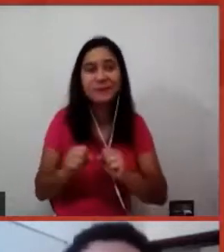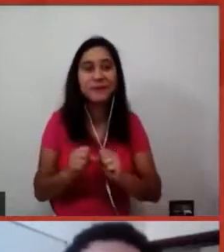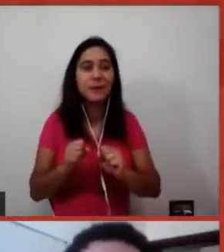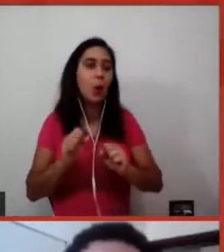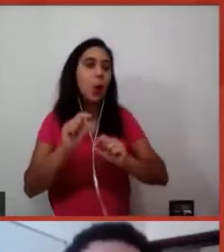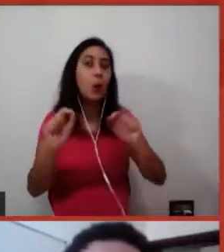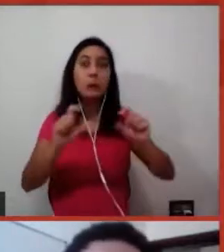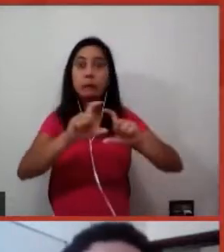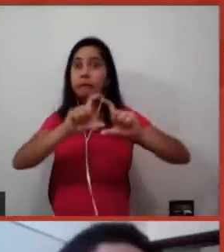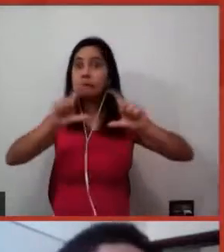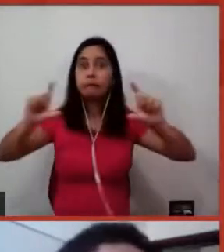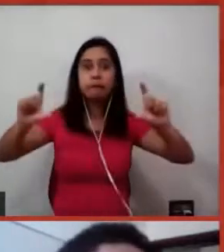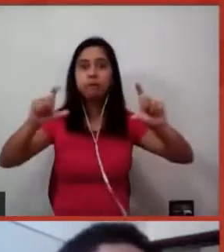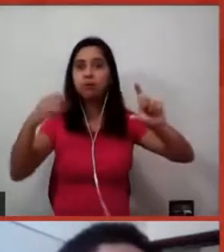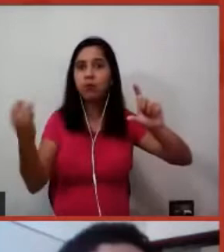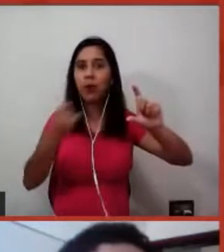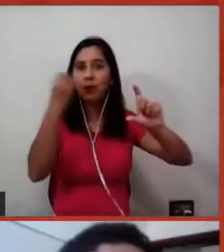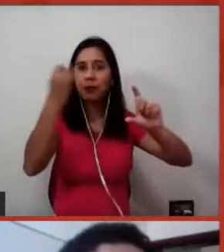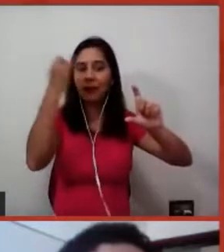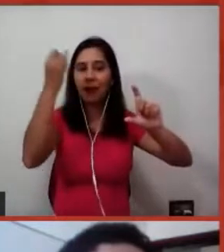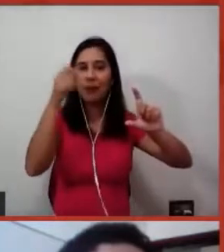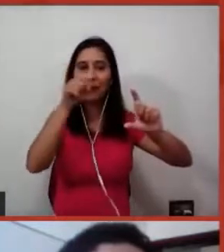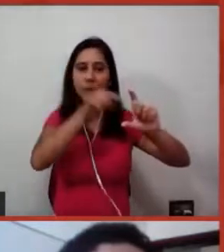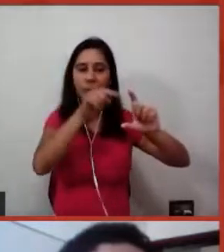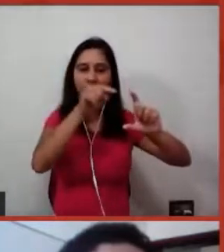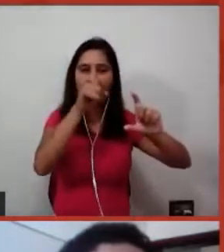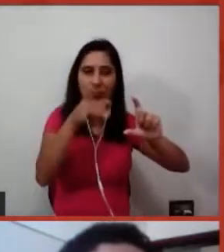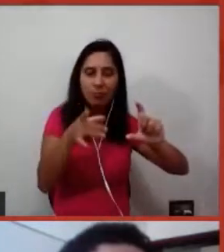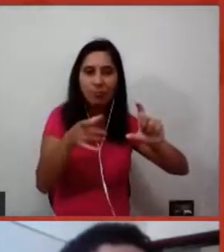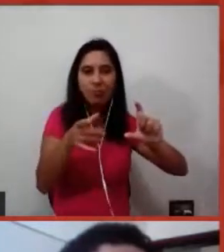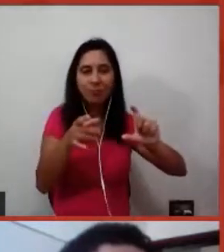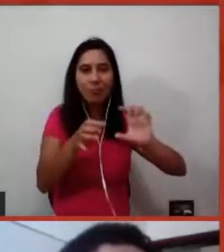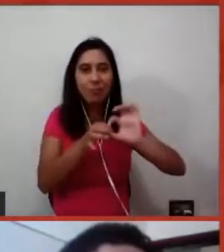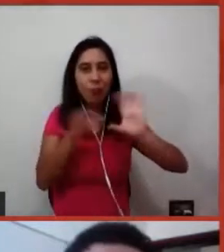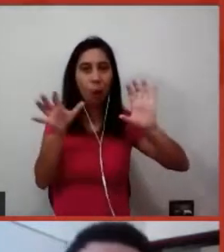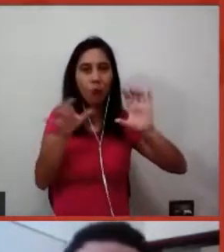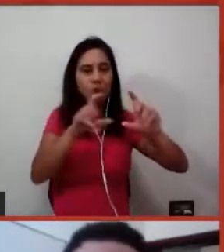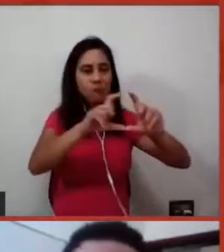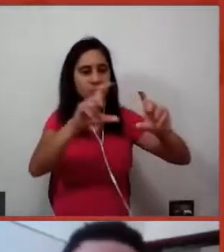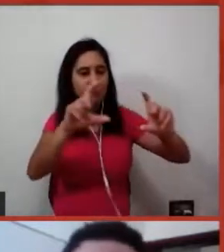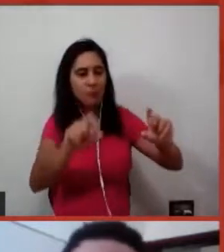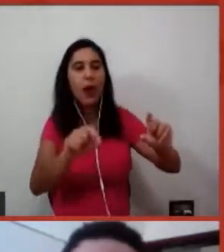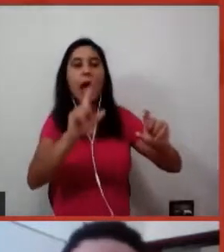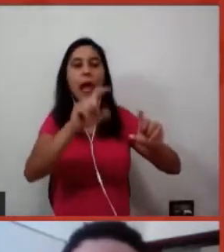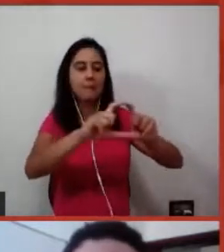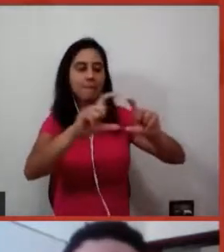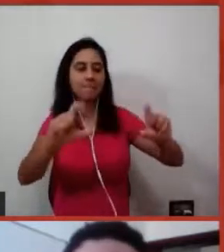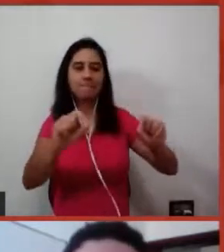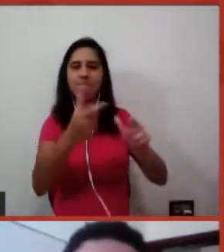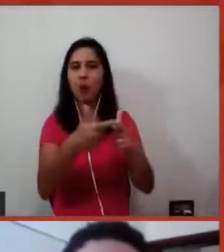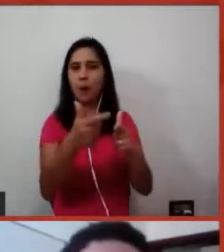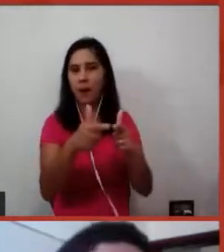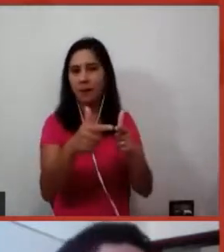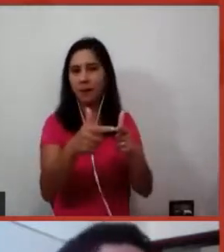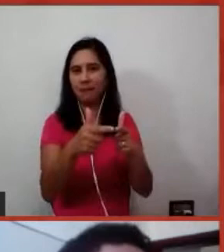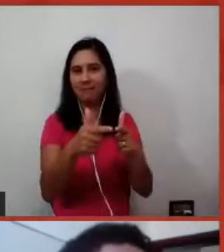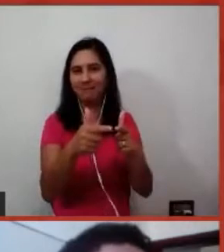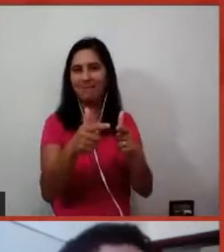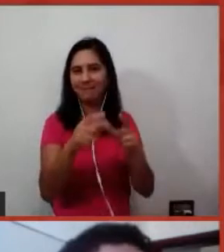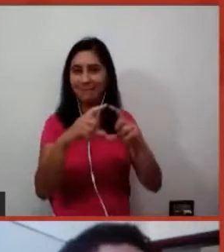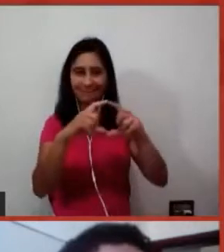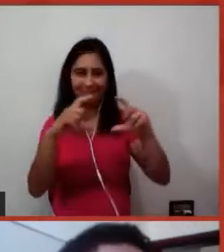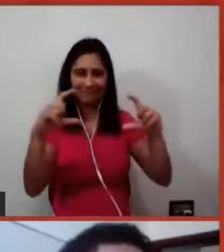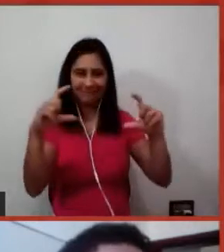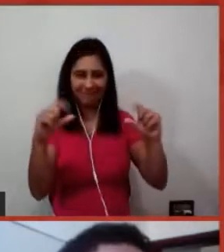disparador da aprendizagem baseada em problemas é a situação problema, que é essa narrativa.